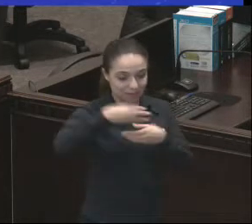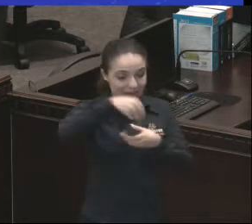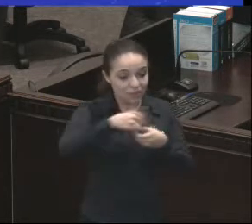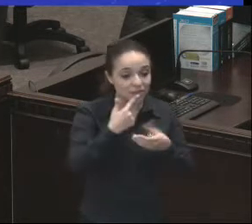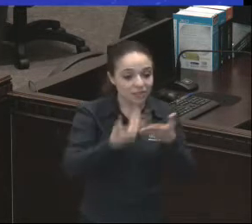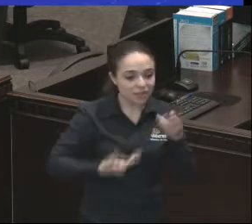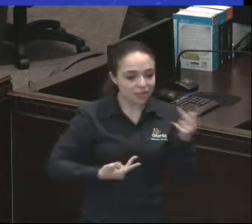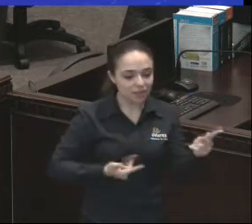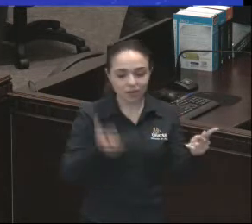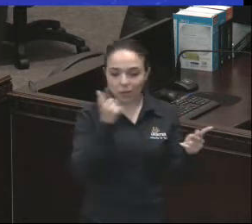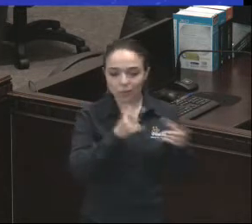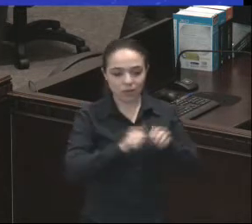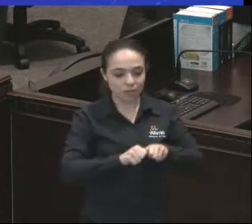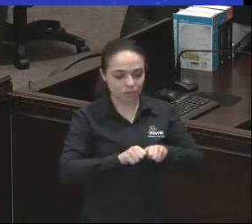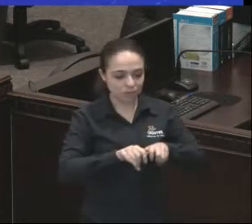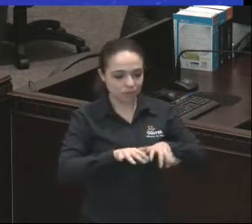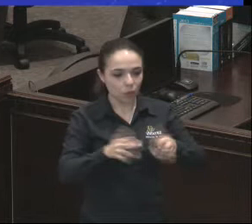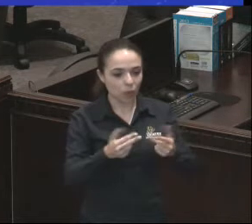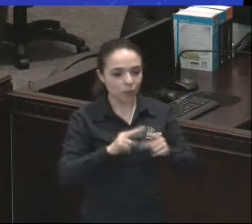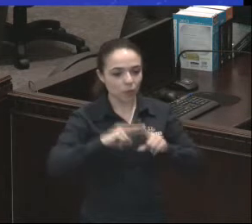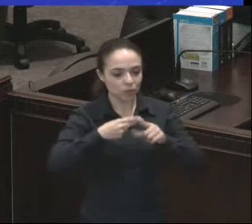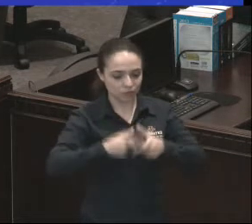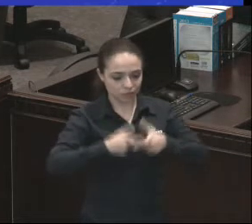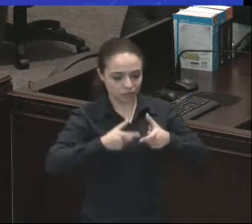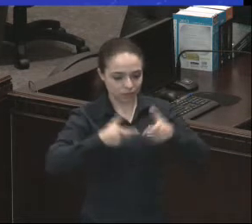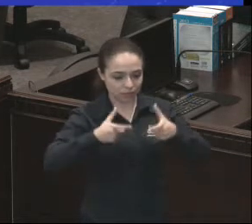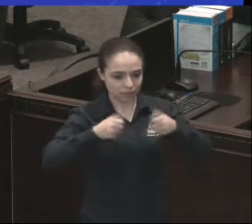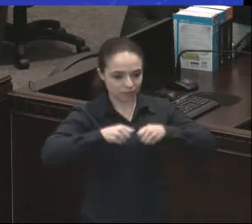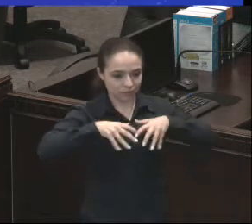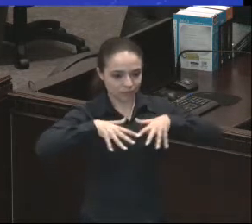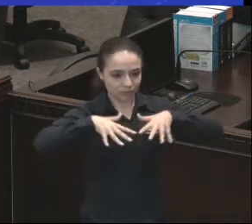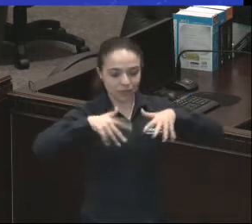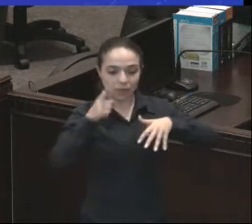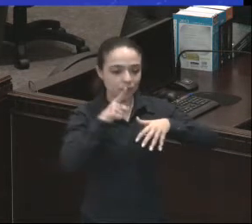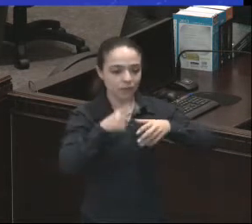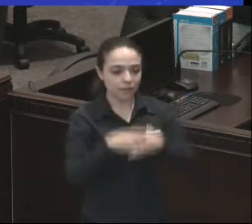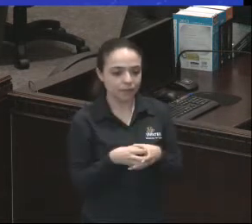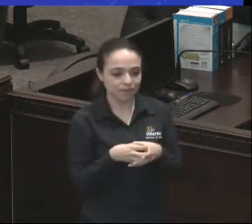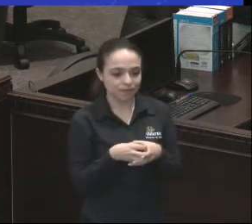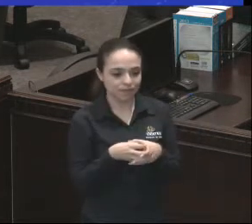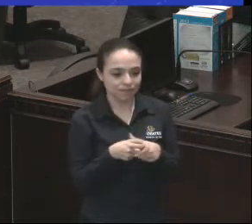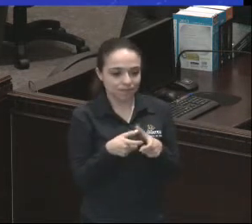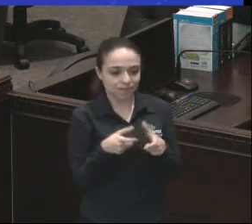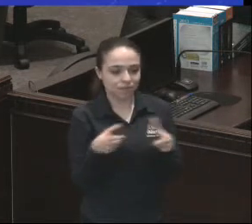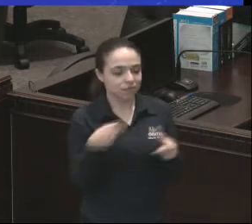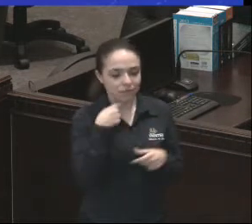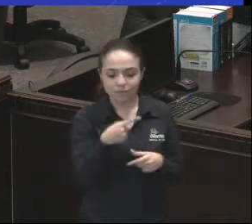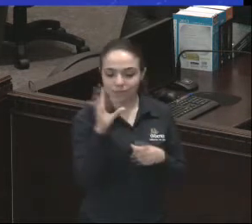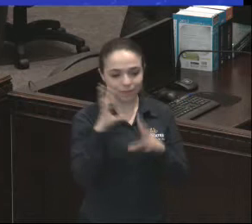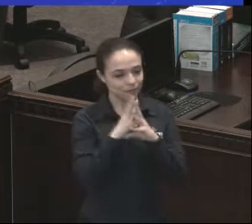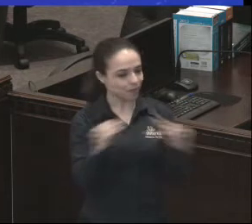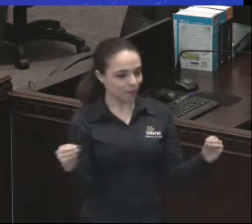nesses animais vai estar prejudicada e, portanto, eles não vão conseguir combater a infecção